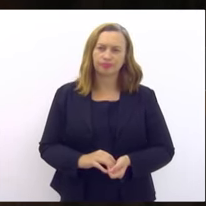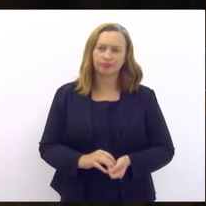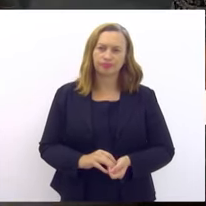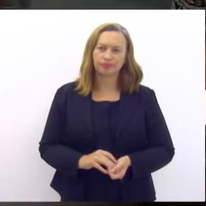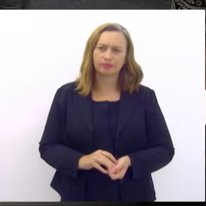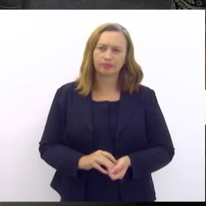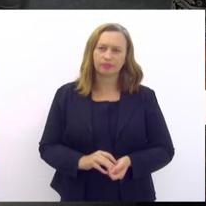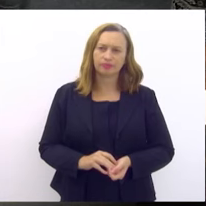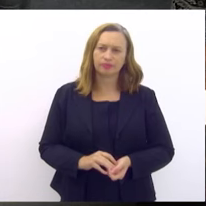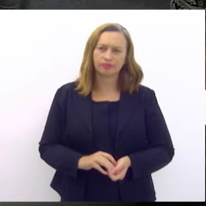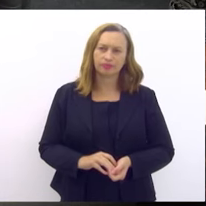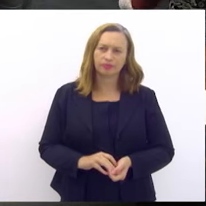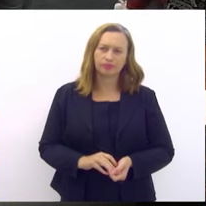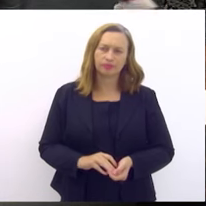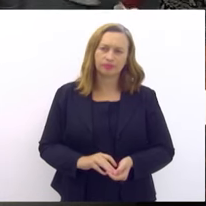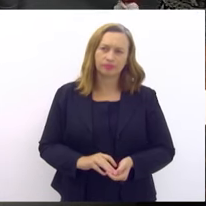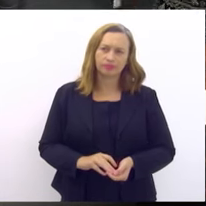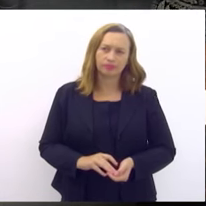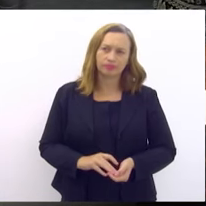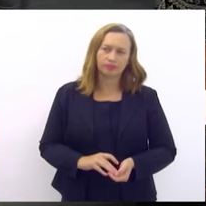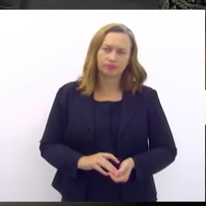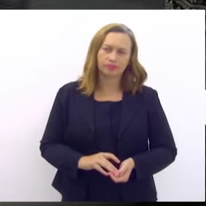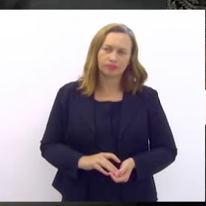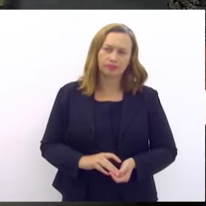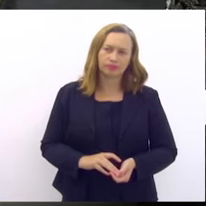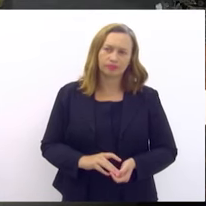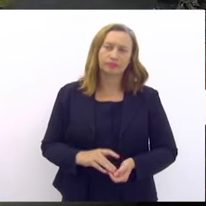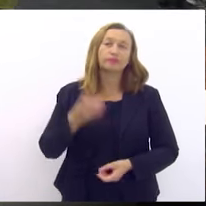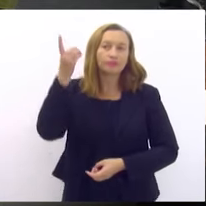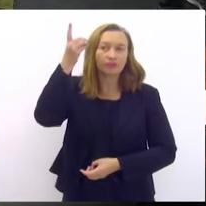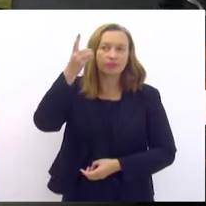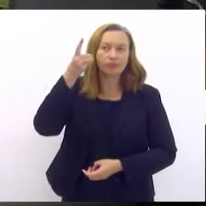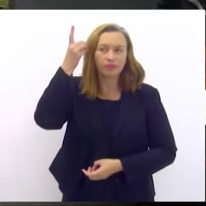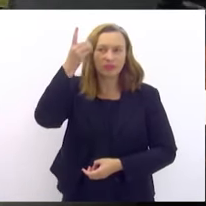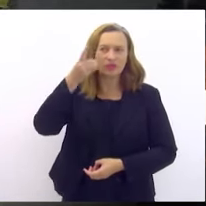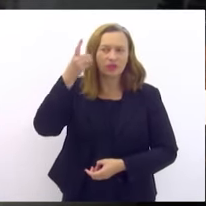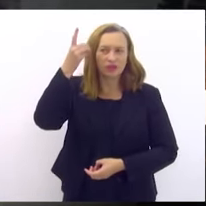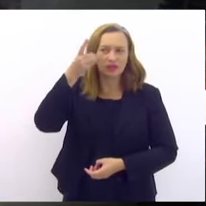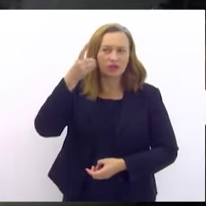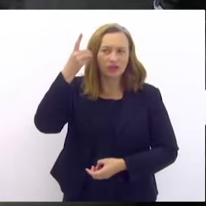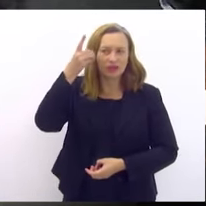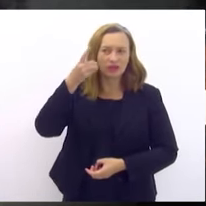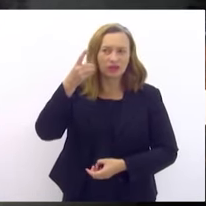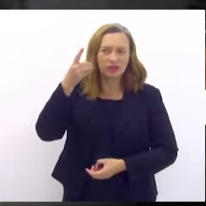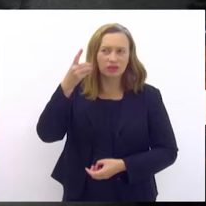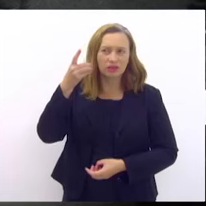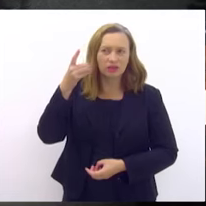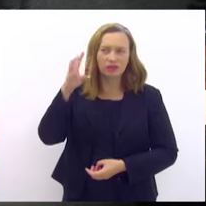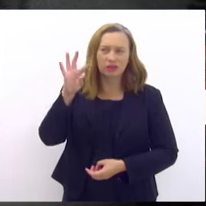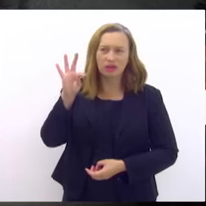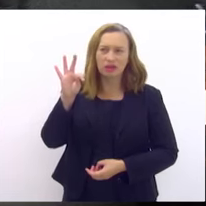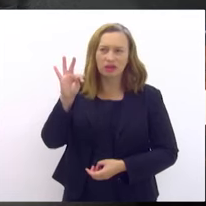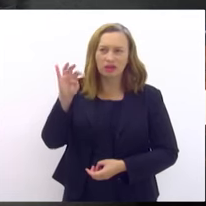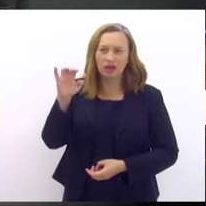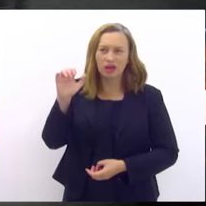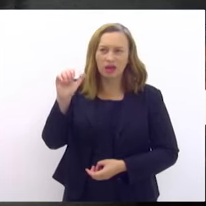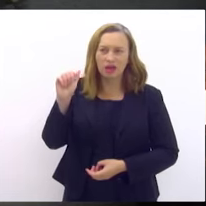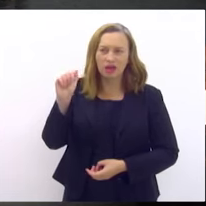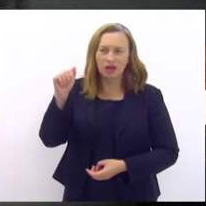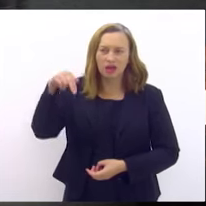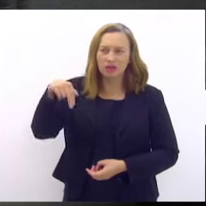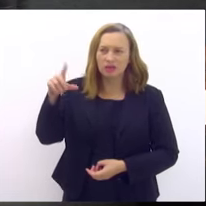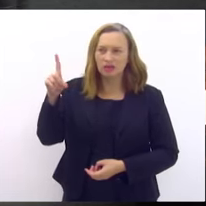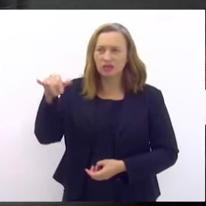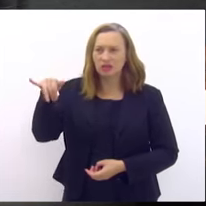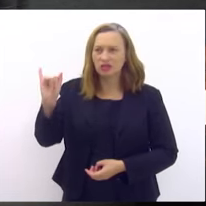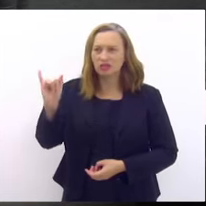M melor tem ninguém tand Deputado tand pela comissão de Cultura